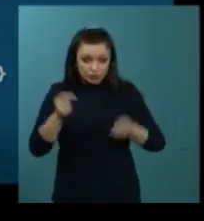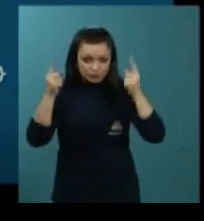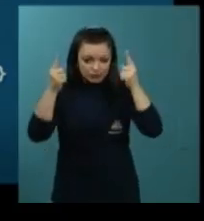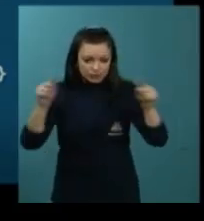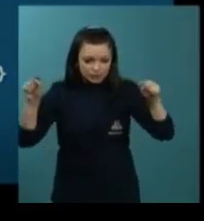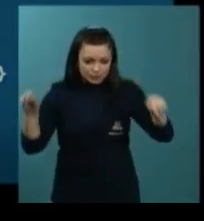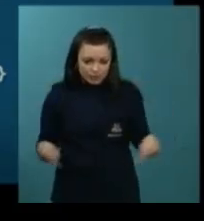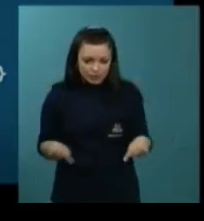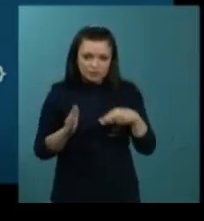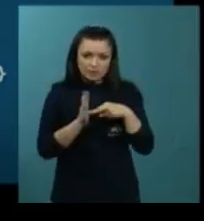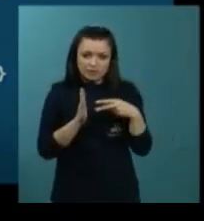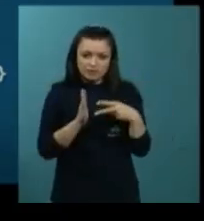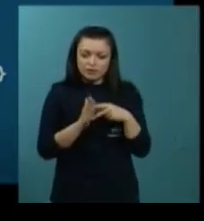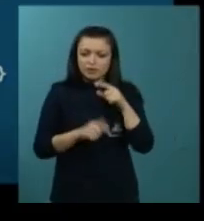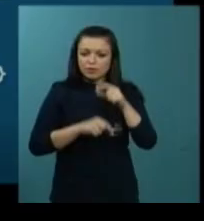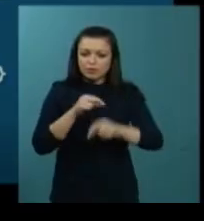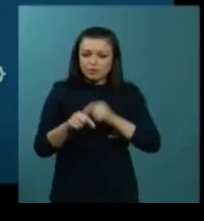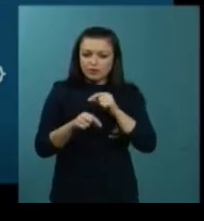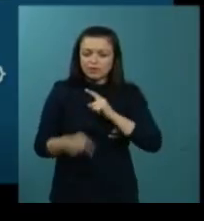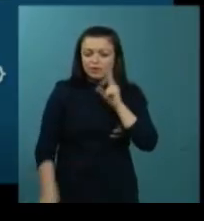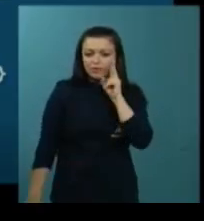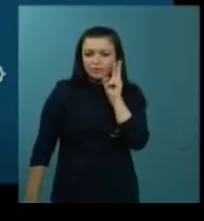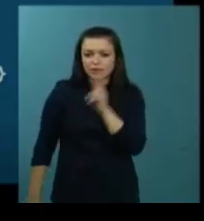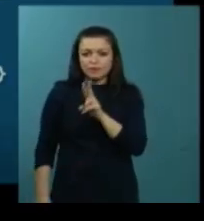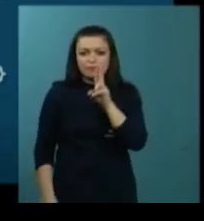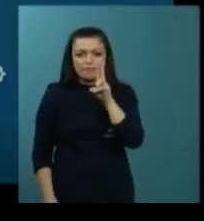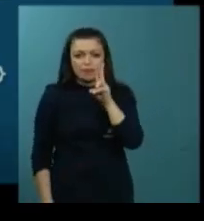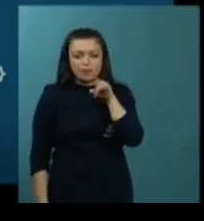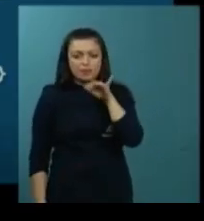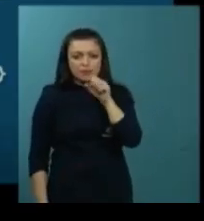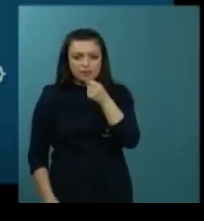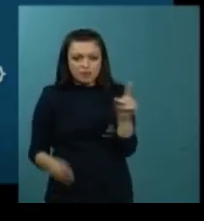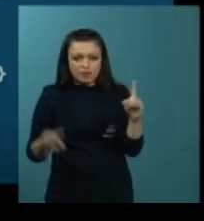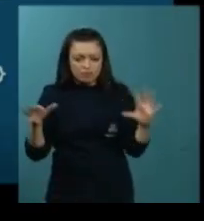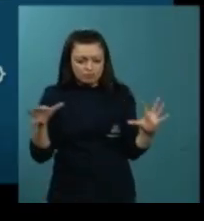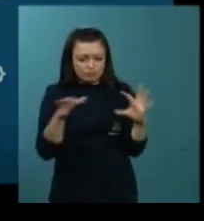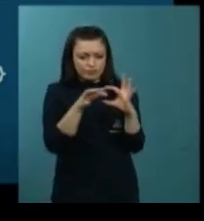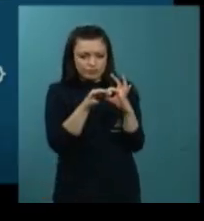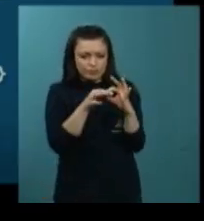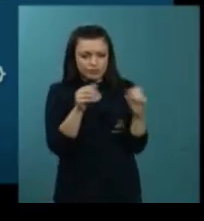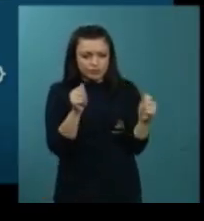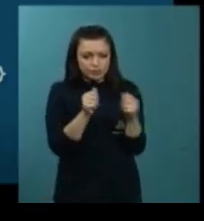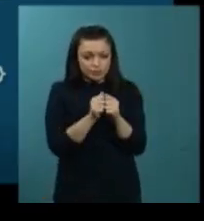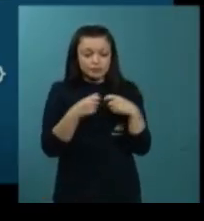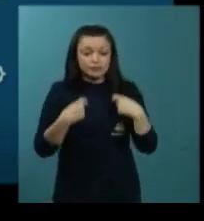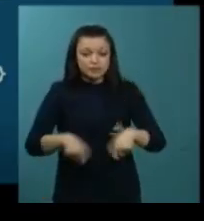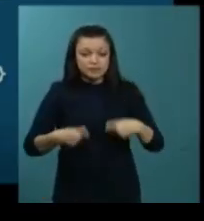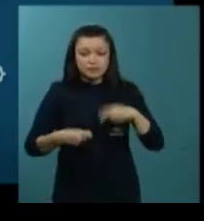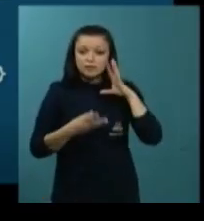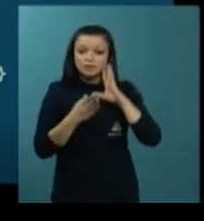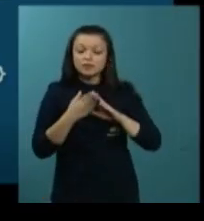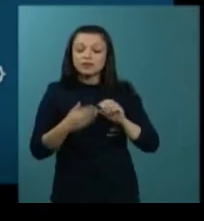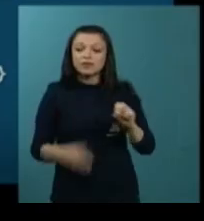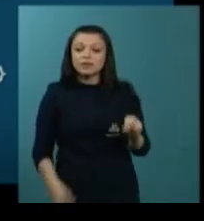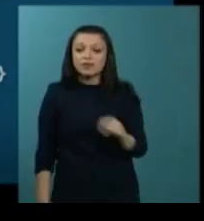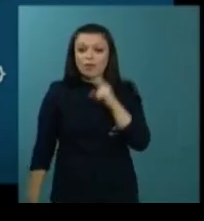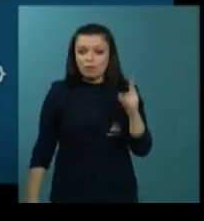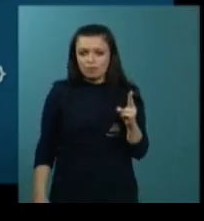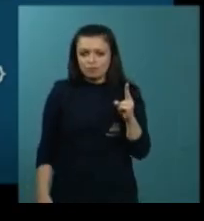momento é observarmos que esse símbolo de união nós devemos ler